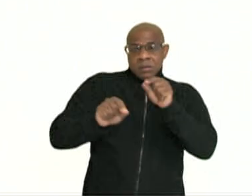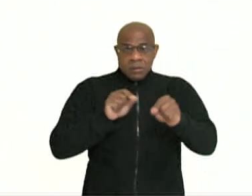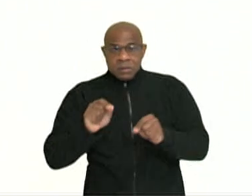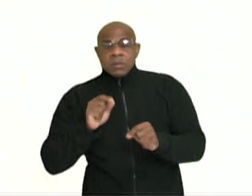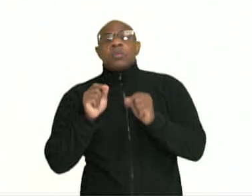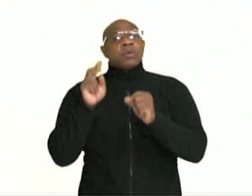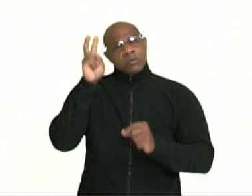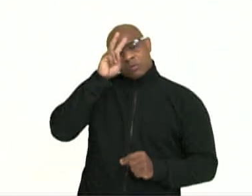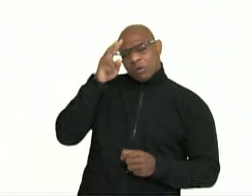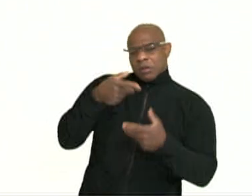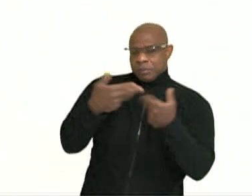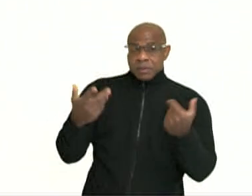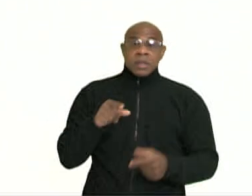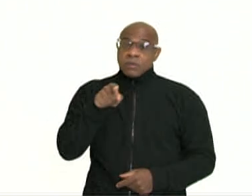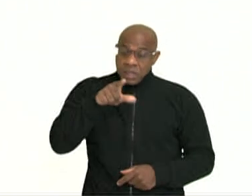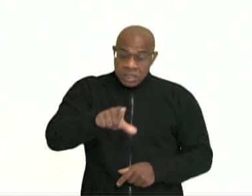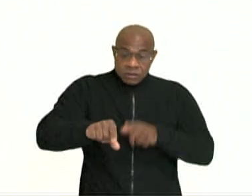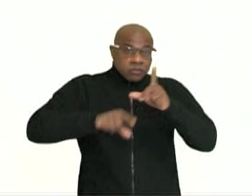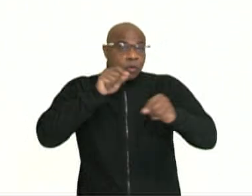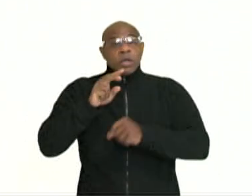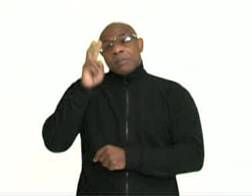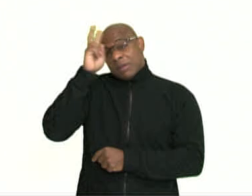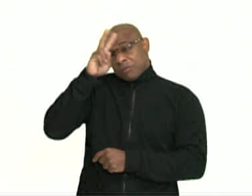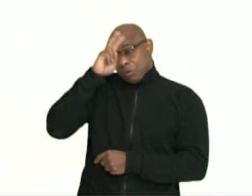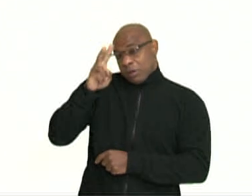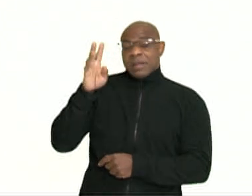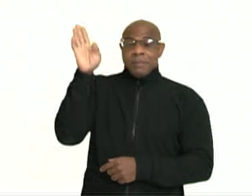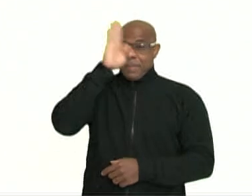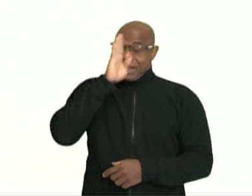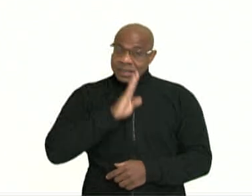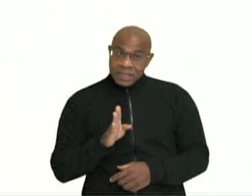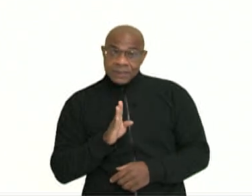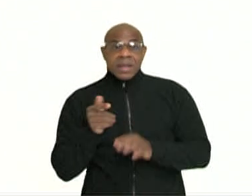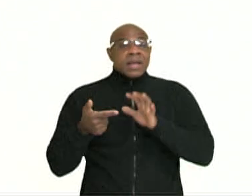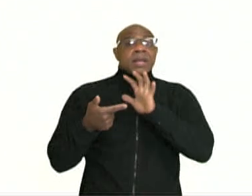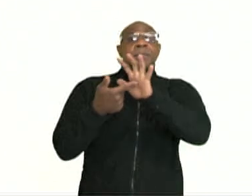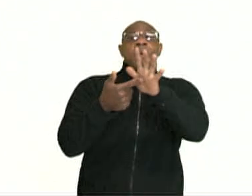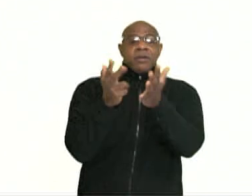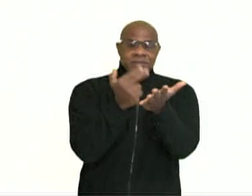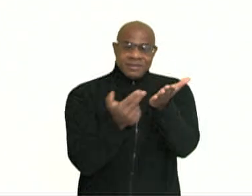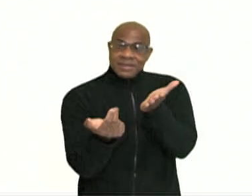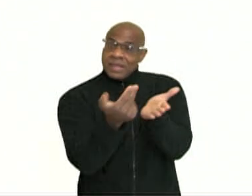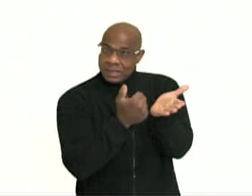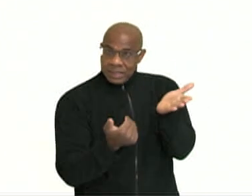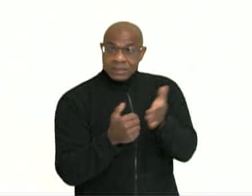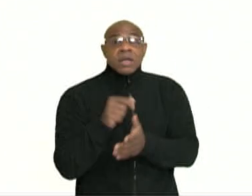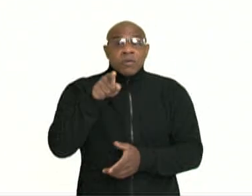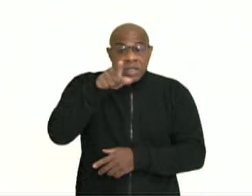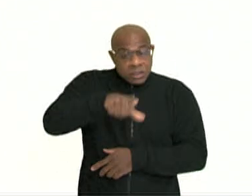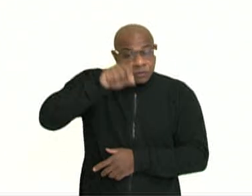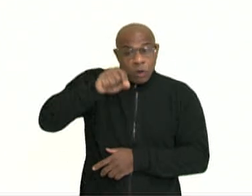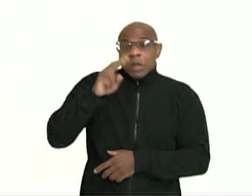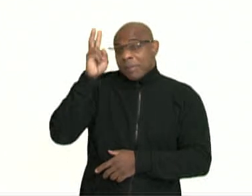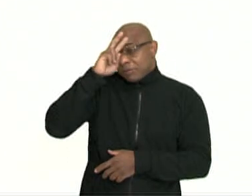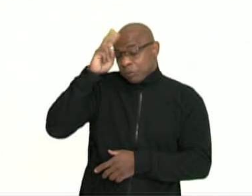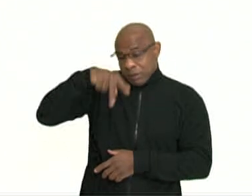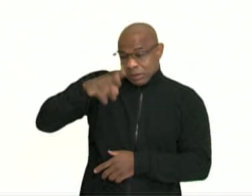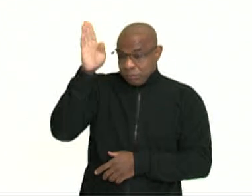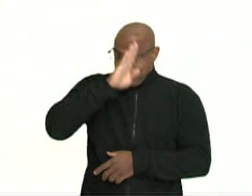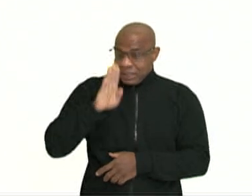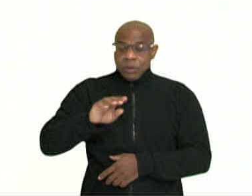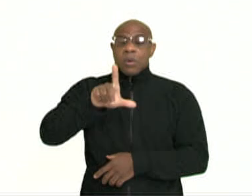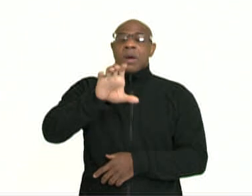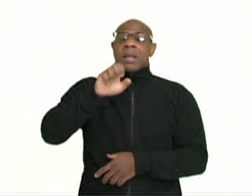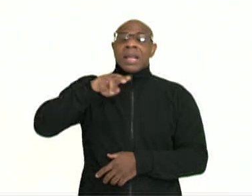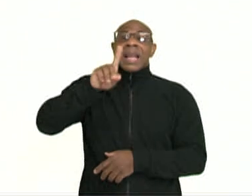significativas. Então, escolha uma lenda indígena brasileira e a represente visualmente. Então, escolha uma lenda que vocês conhecem, que vocês